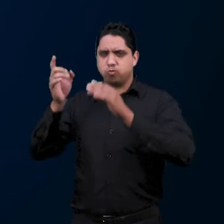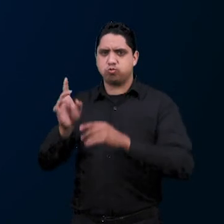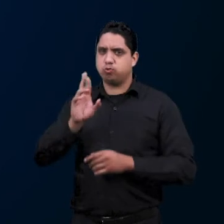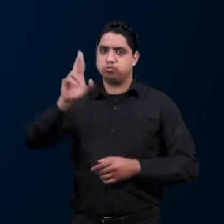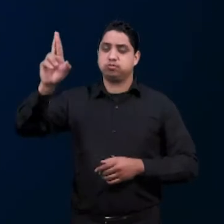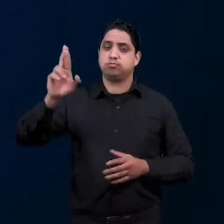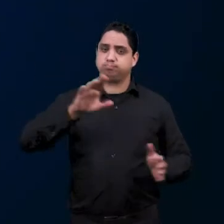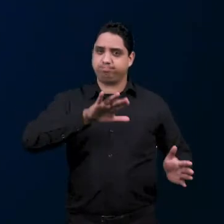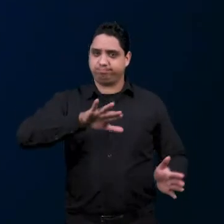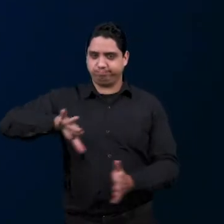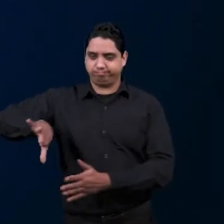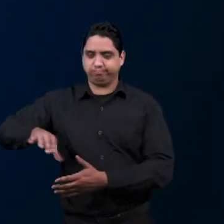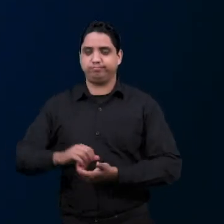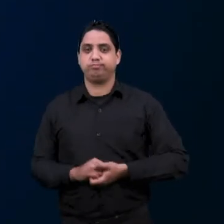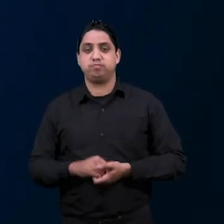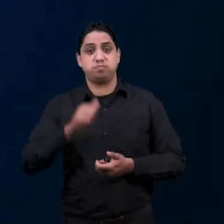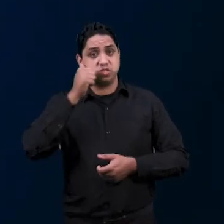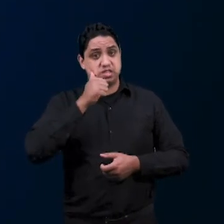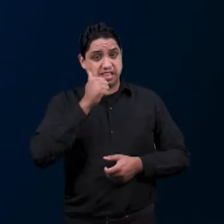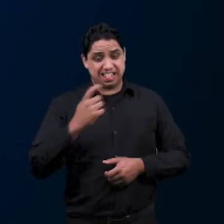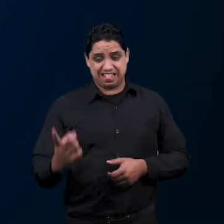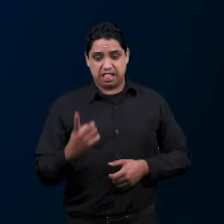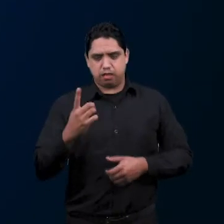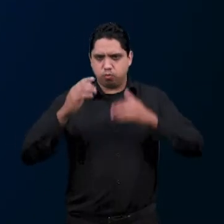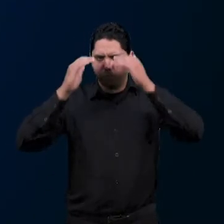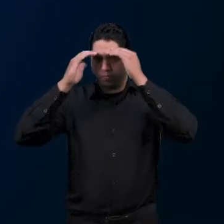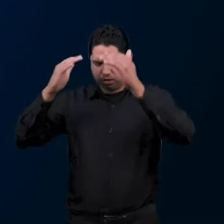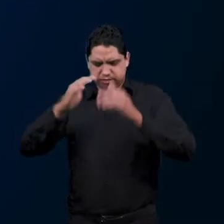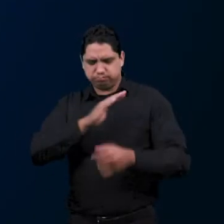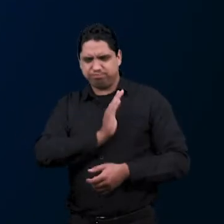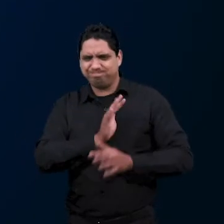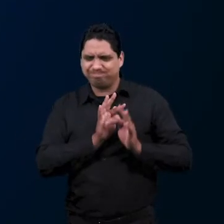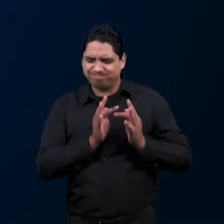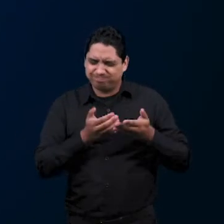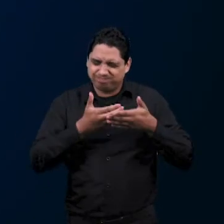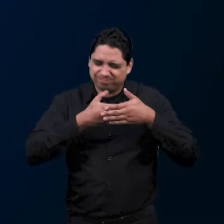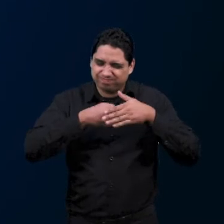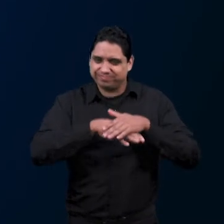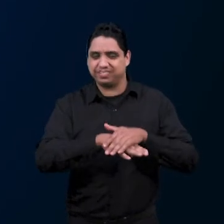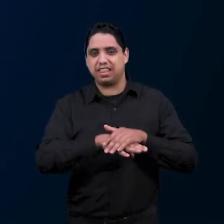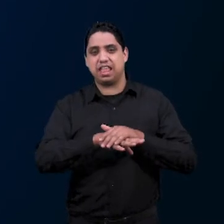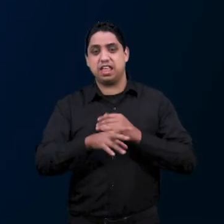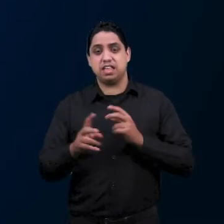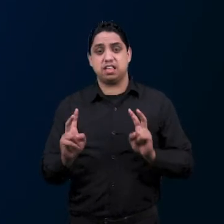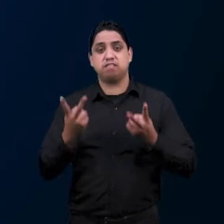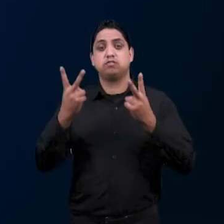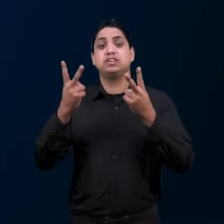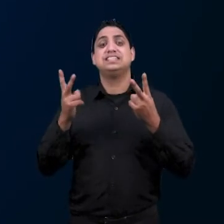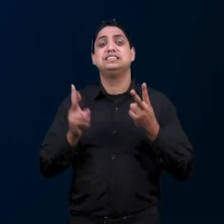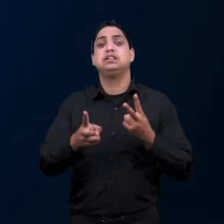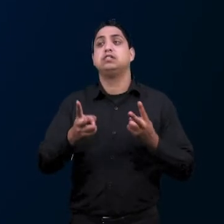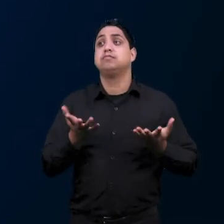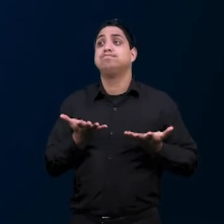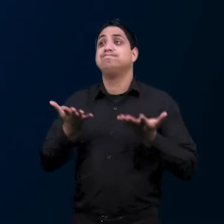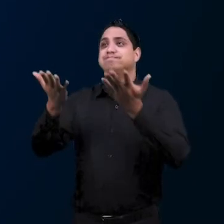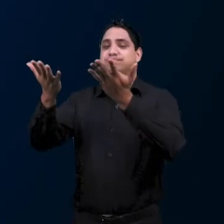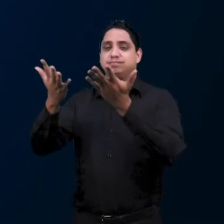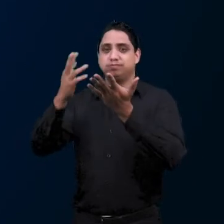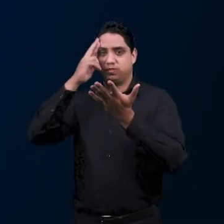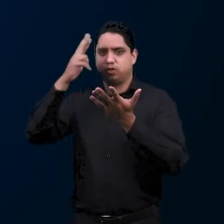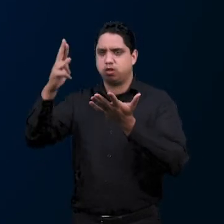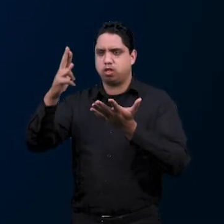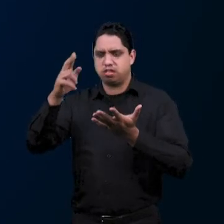ao Senhor. Davi era obediente, de coração humilde e sempre atribuía as suas vitórias ao Senhor, um